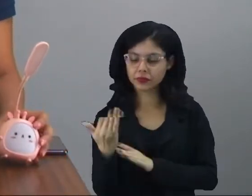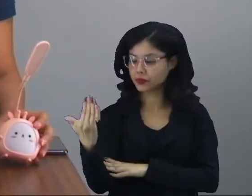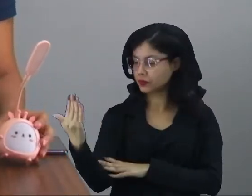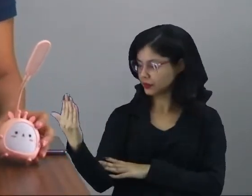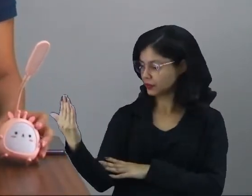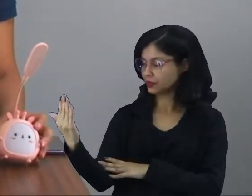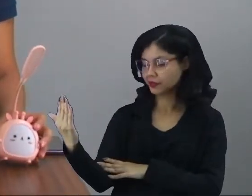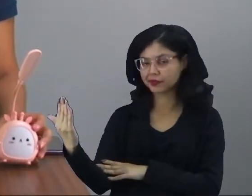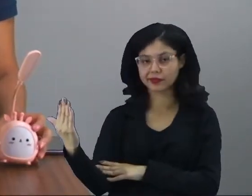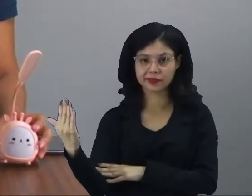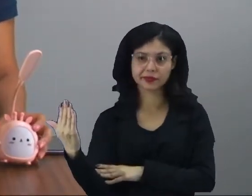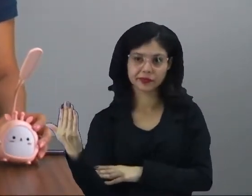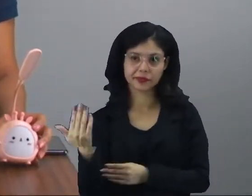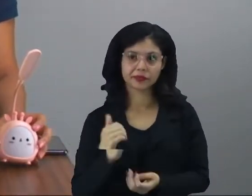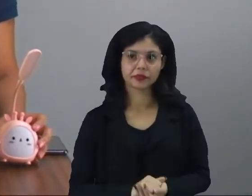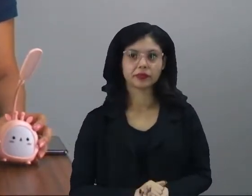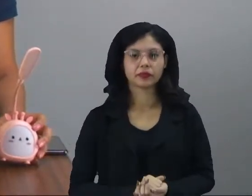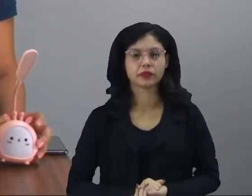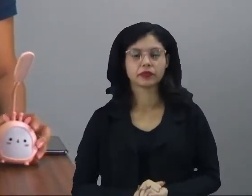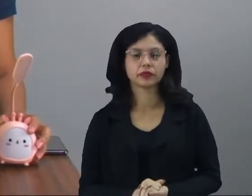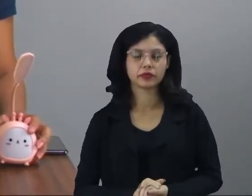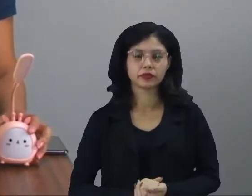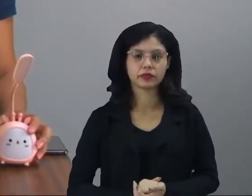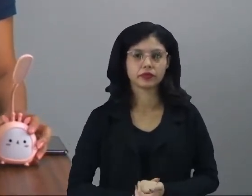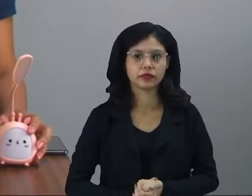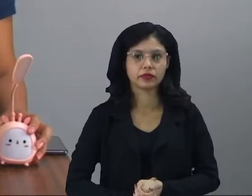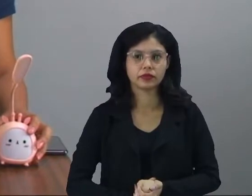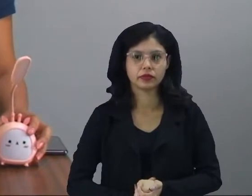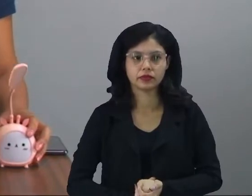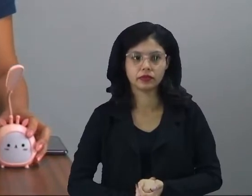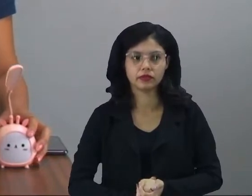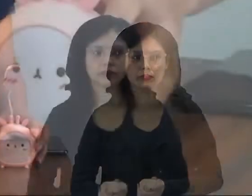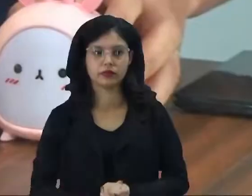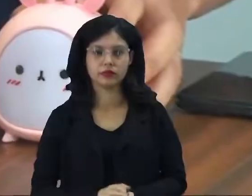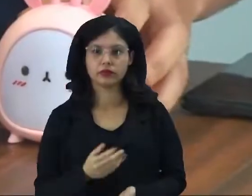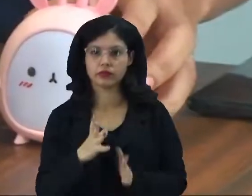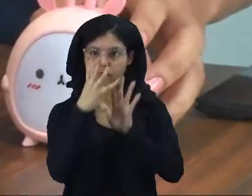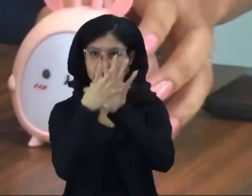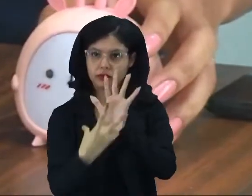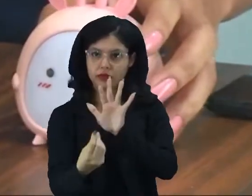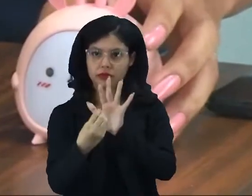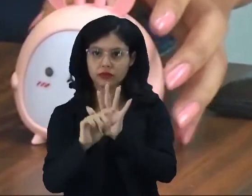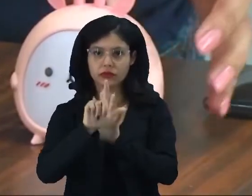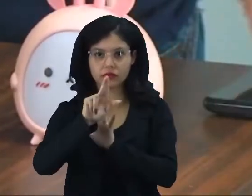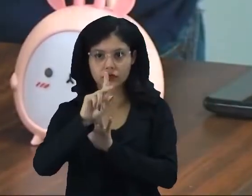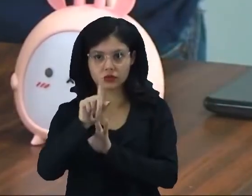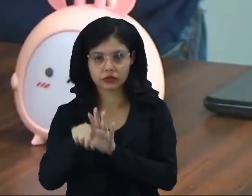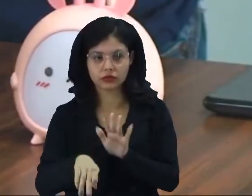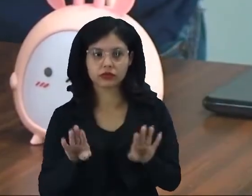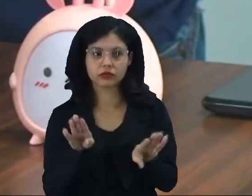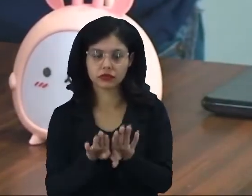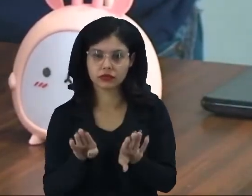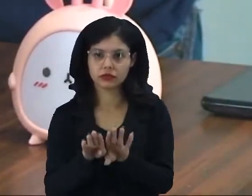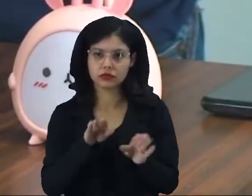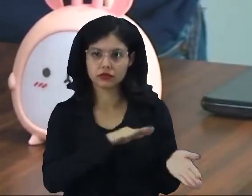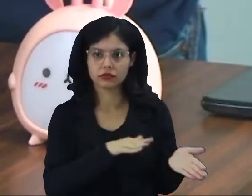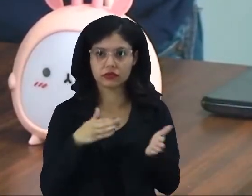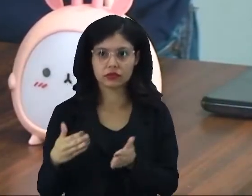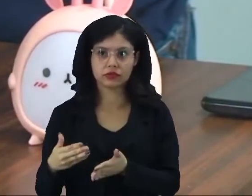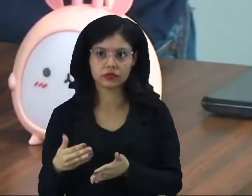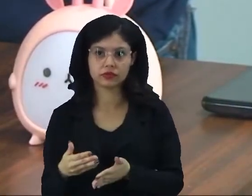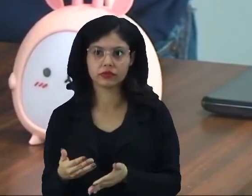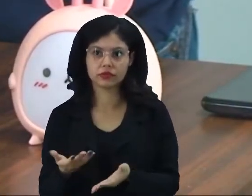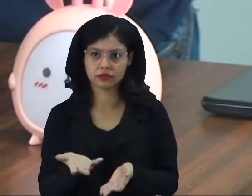espelho. O espelho, ele reflete luz também, né? A partir do momento que o